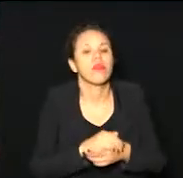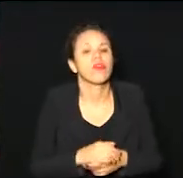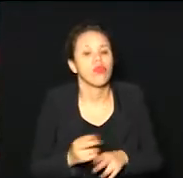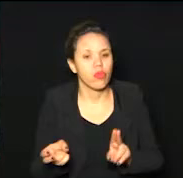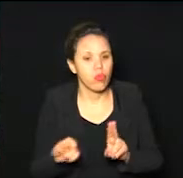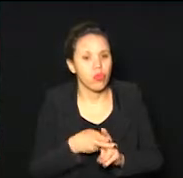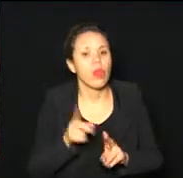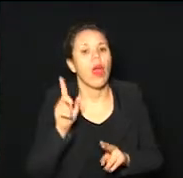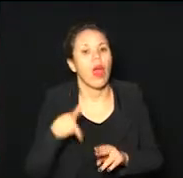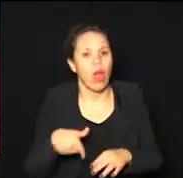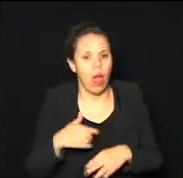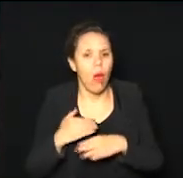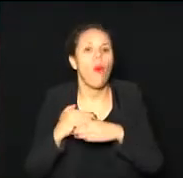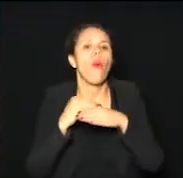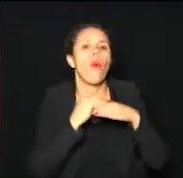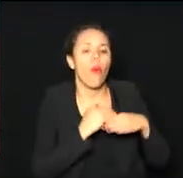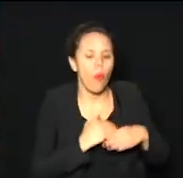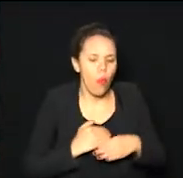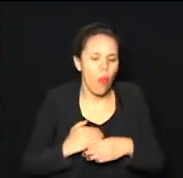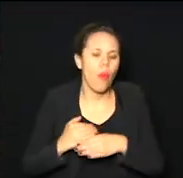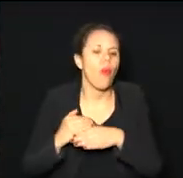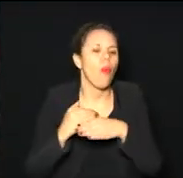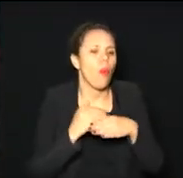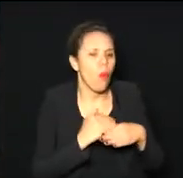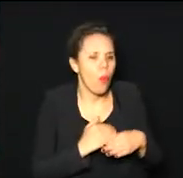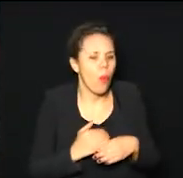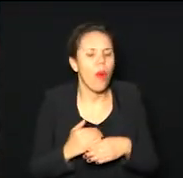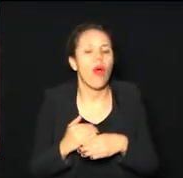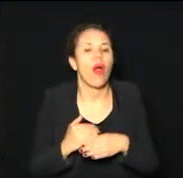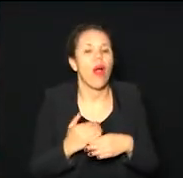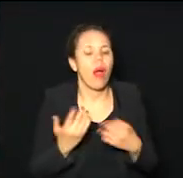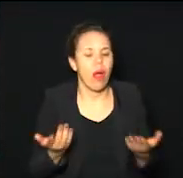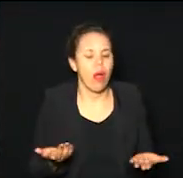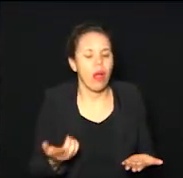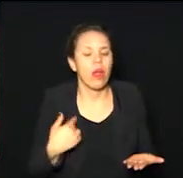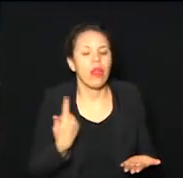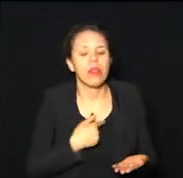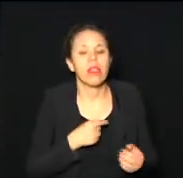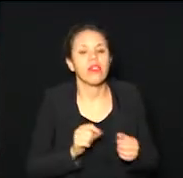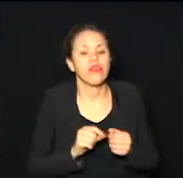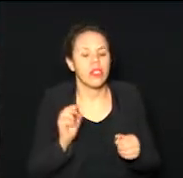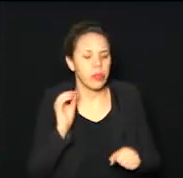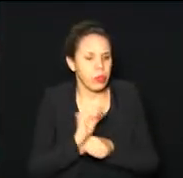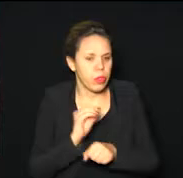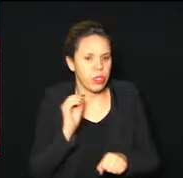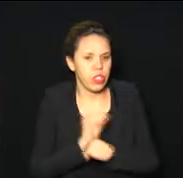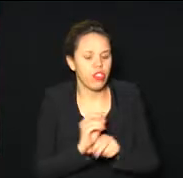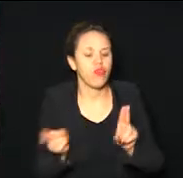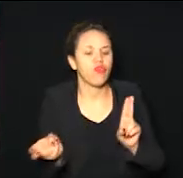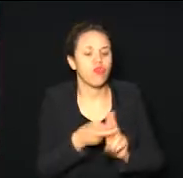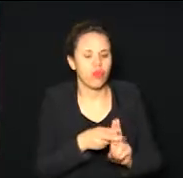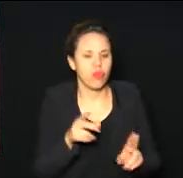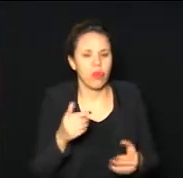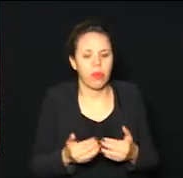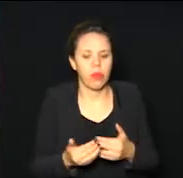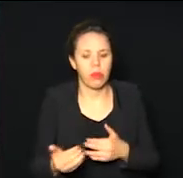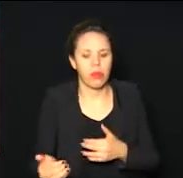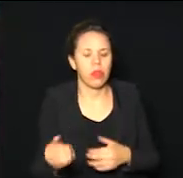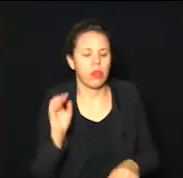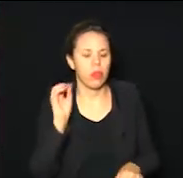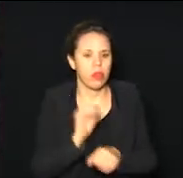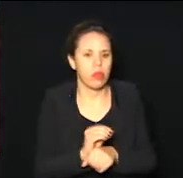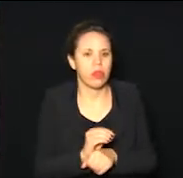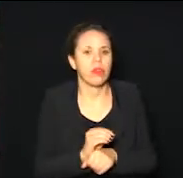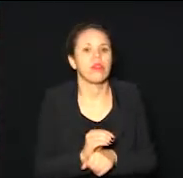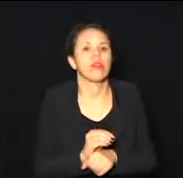é equidade, o SUS dá igualdade. Então, o que nós temos que fazer? Proteger o SUS, a partir da proteção do